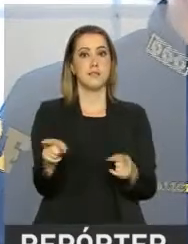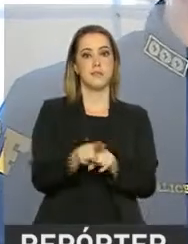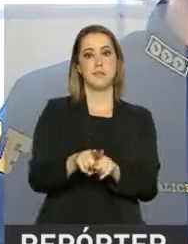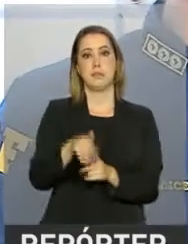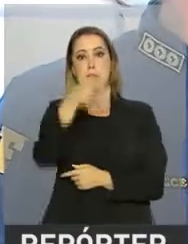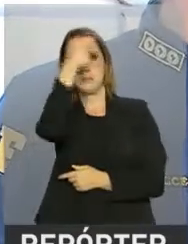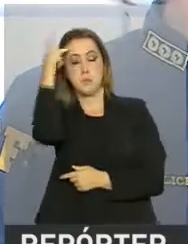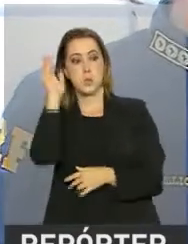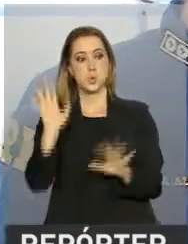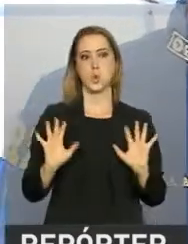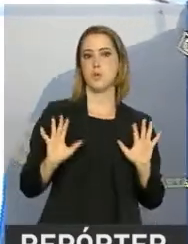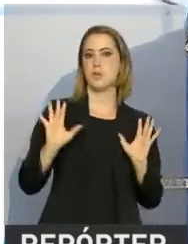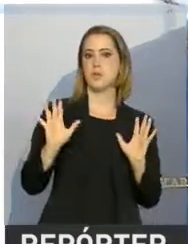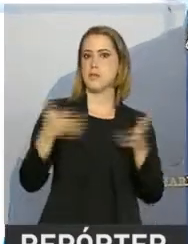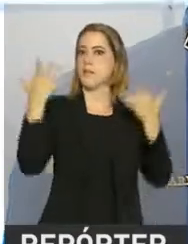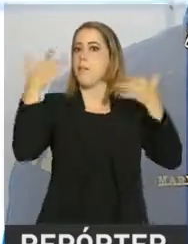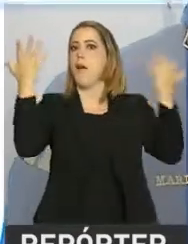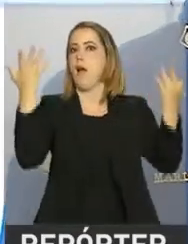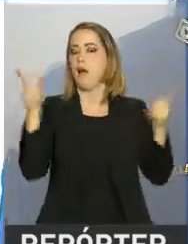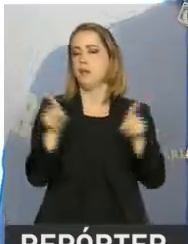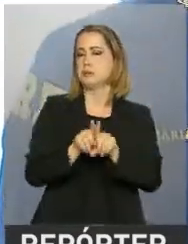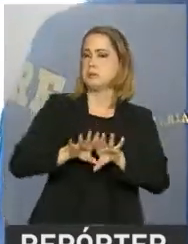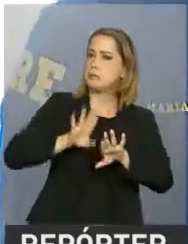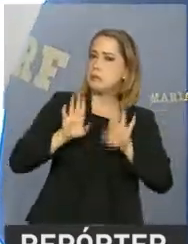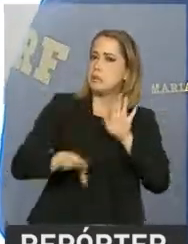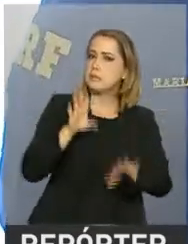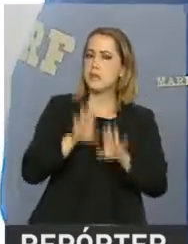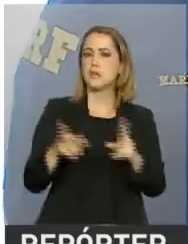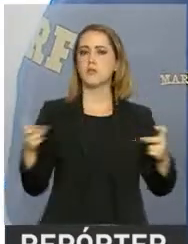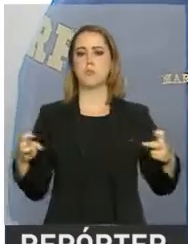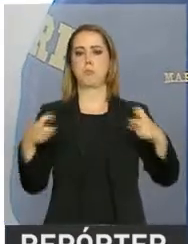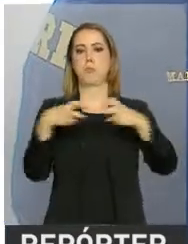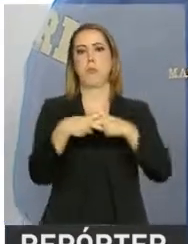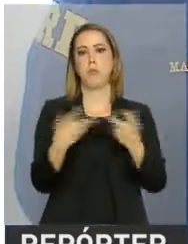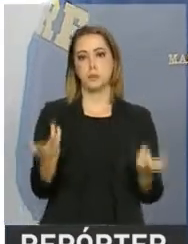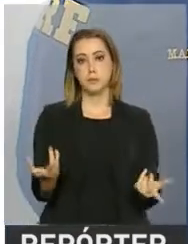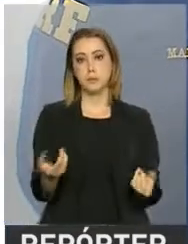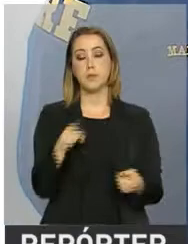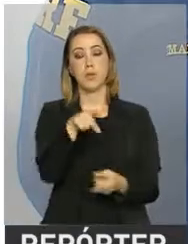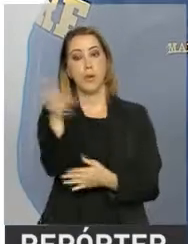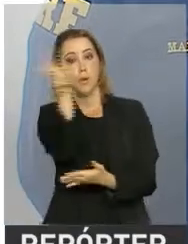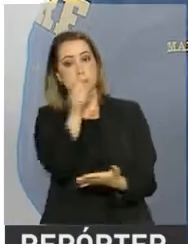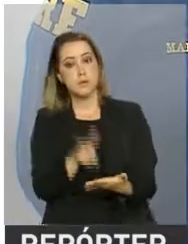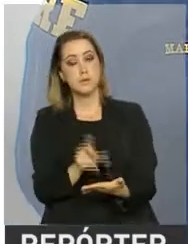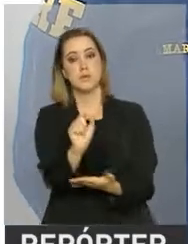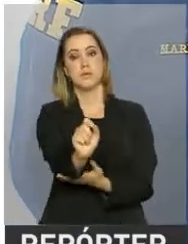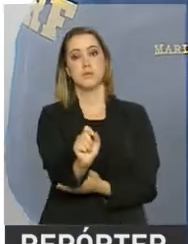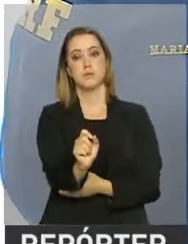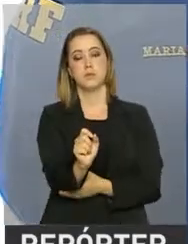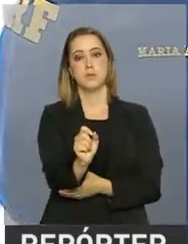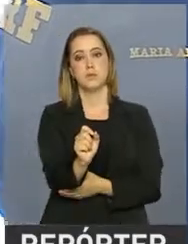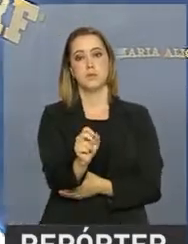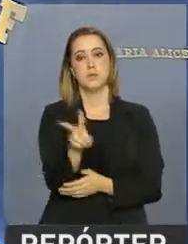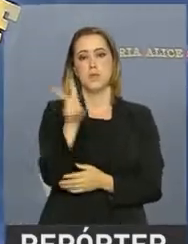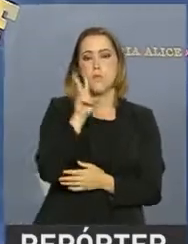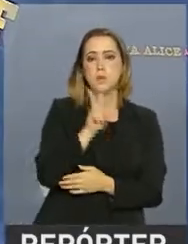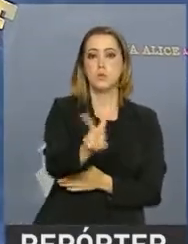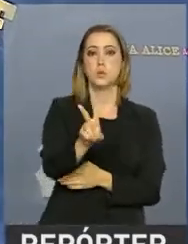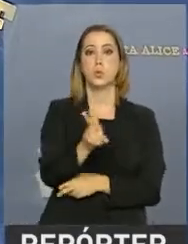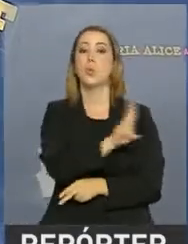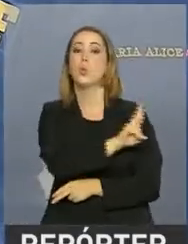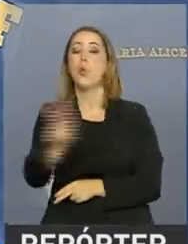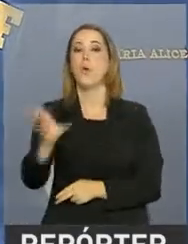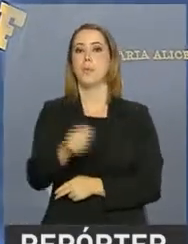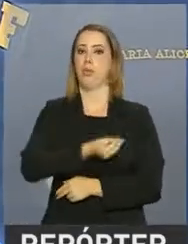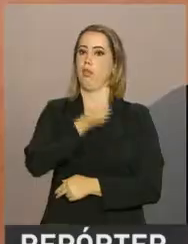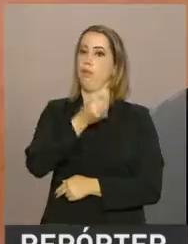e animadas, às vezes, cometem acidentes, né? Então, esta fiscalização em nome da vida, né, é